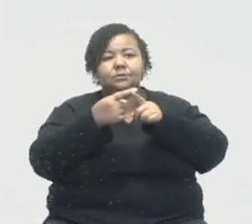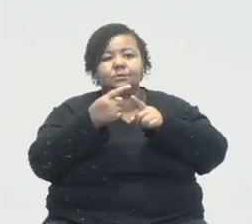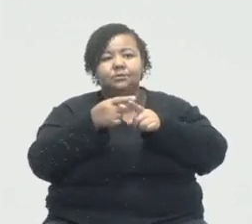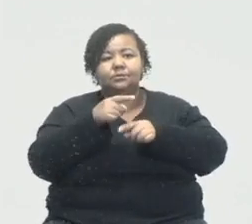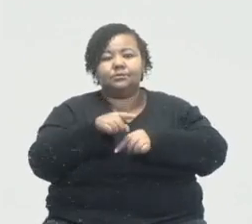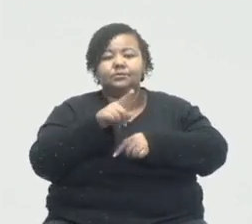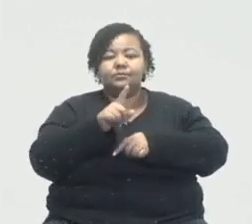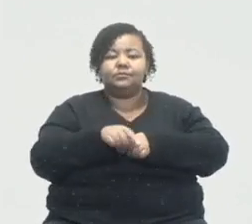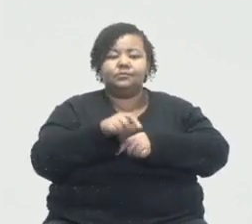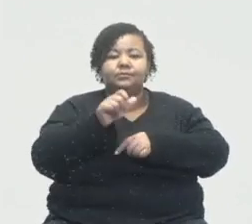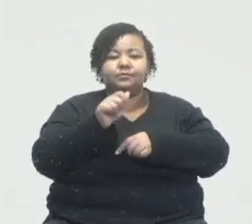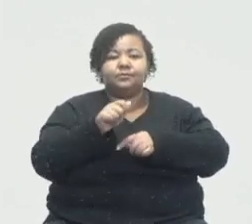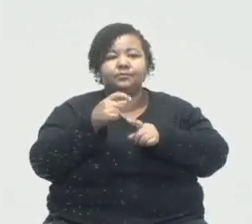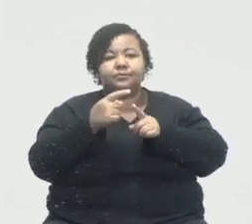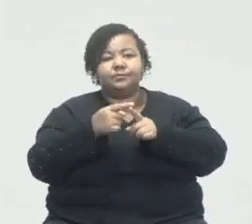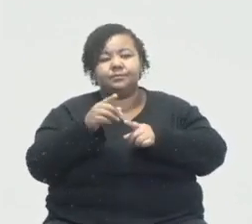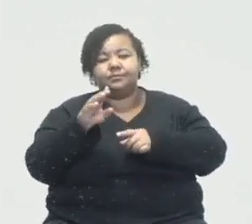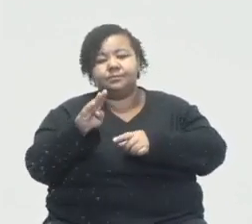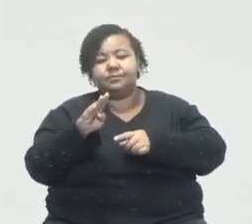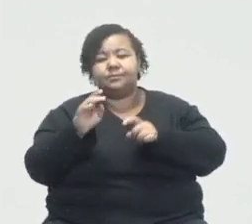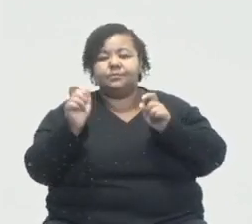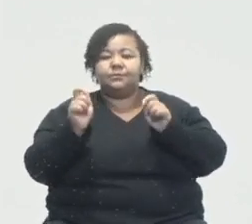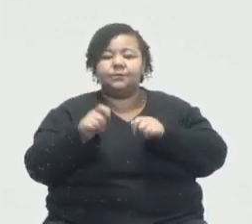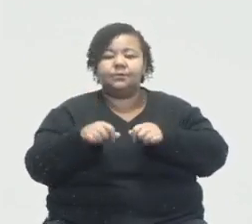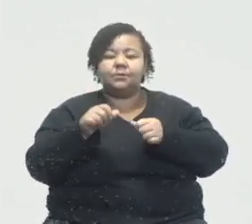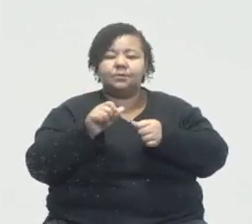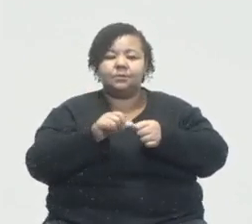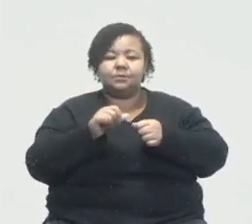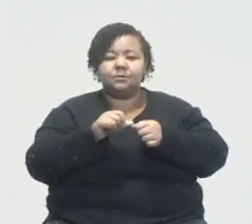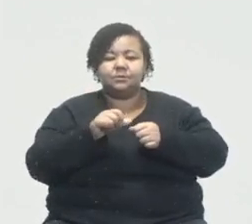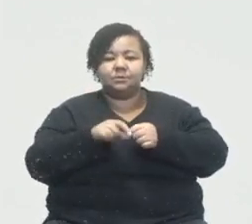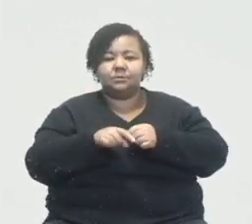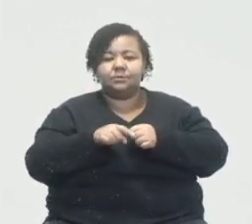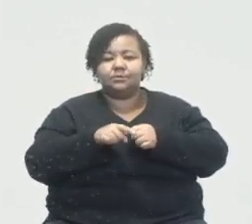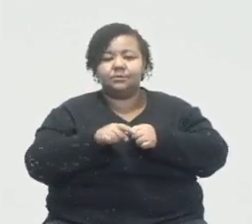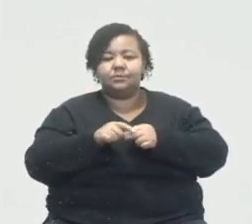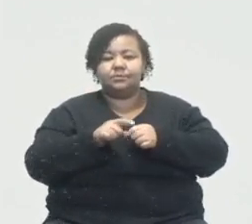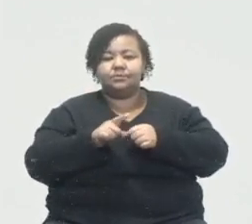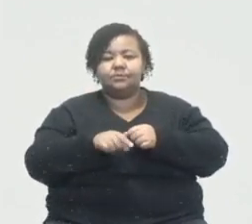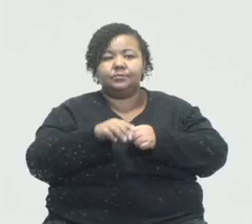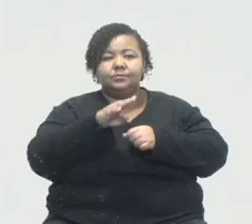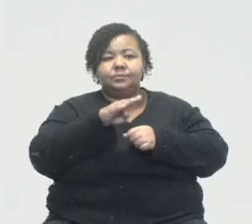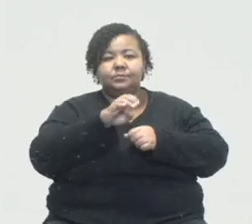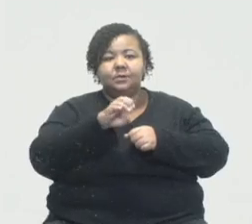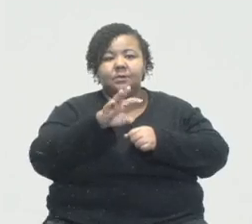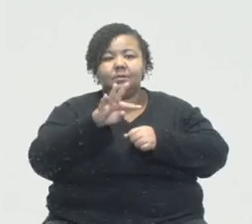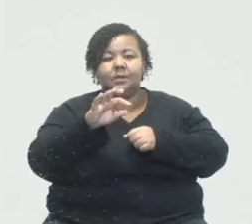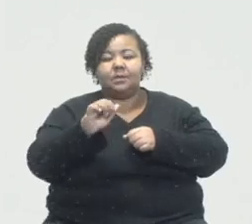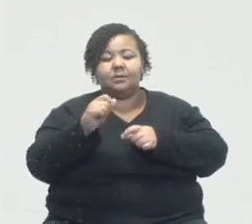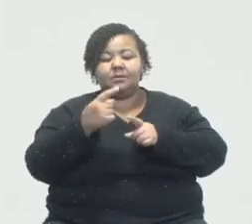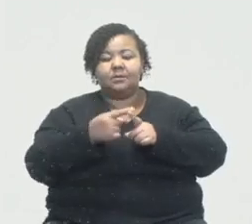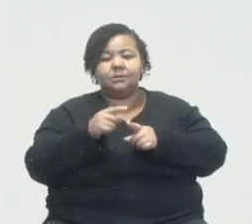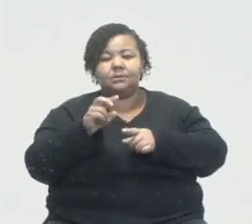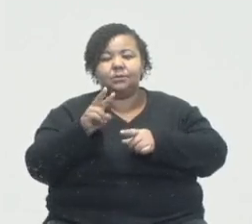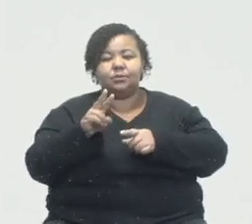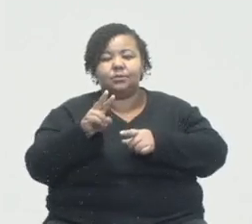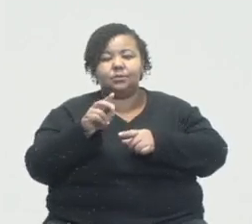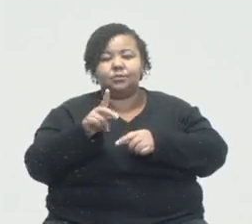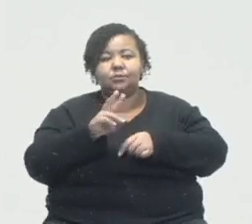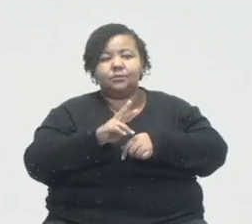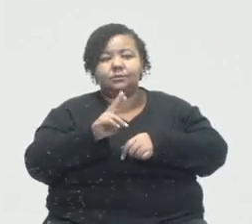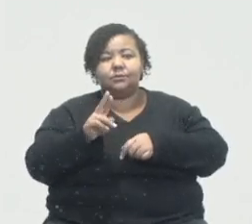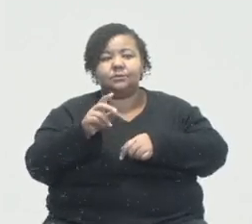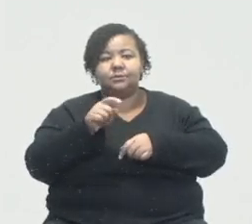produto pelo nosso vetor, ou ainda poderemos realizar beta vezes o vetor U, o vetor